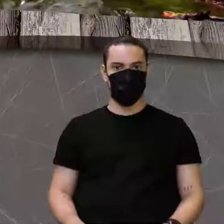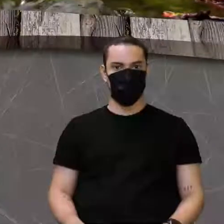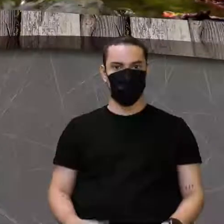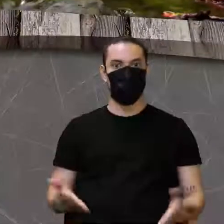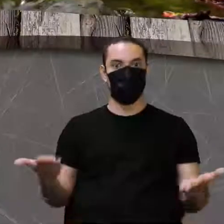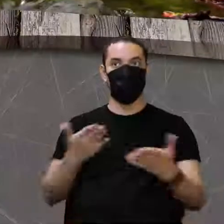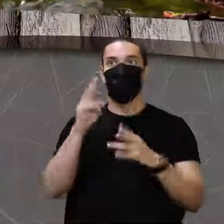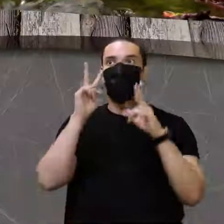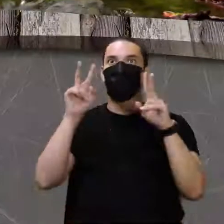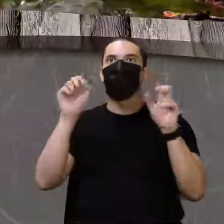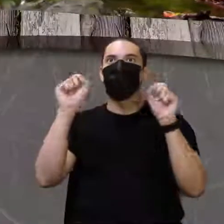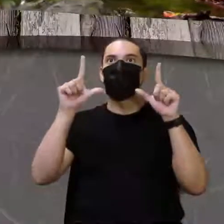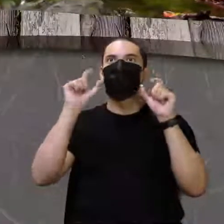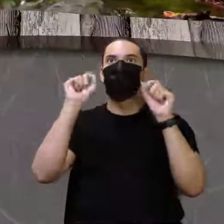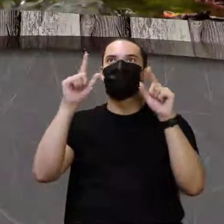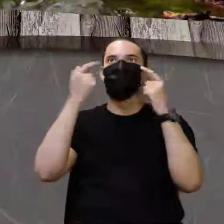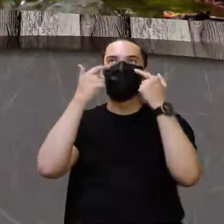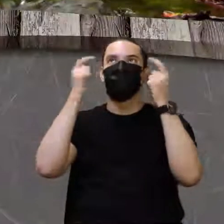estou vendo tudo azul.